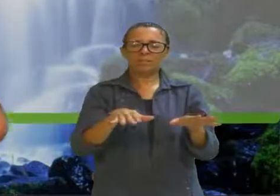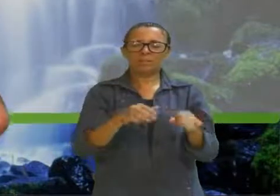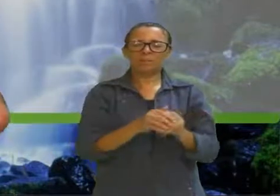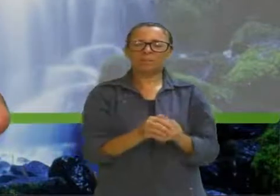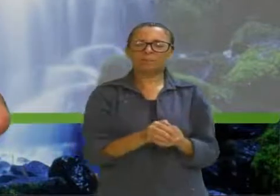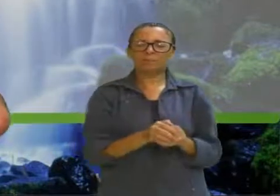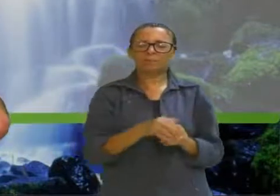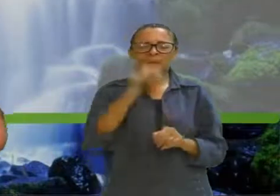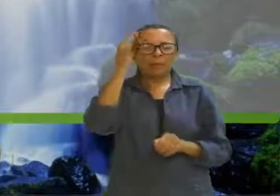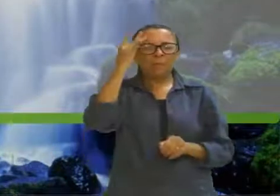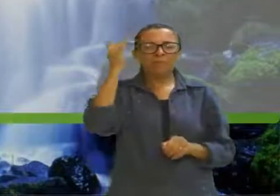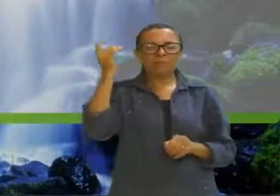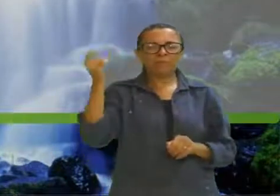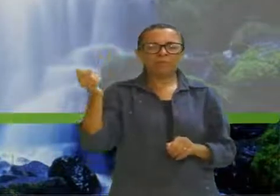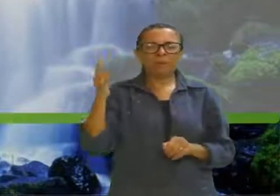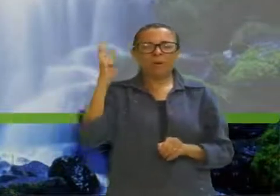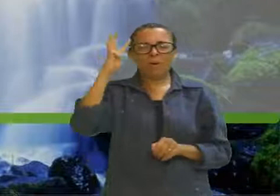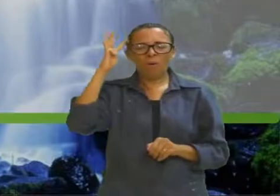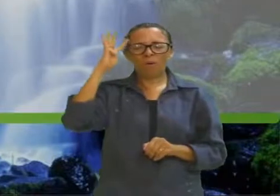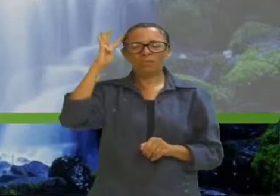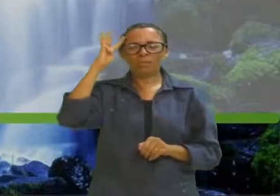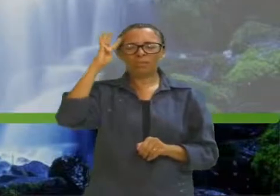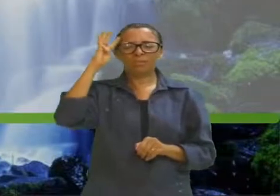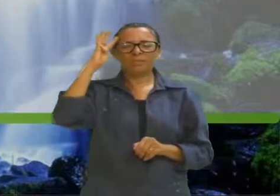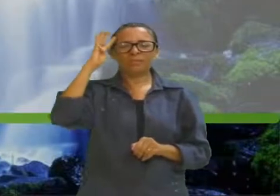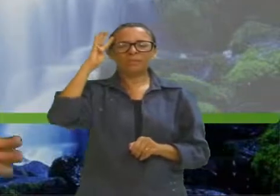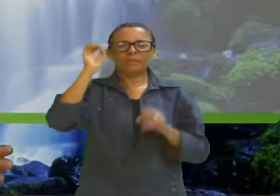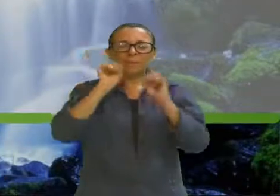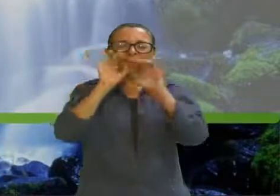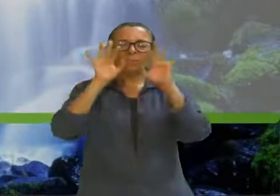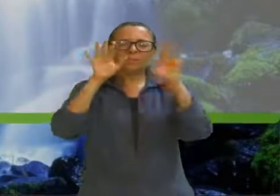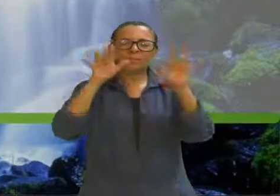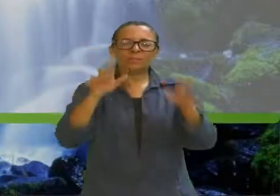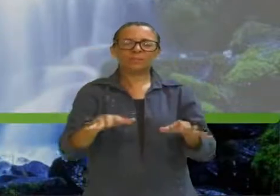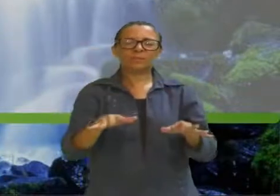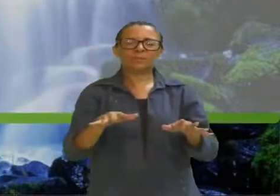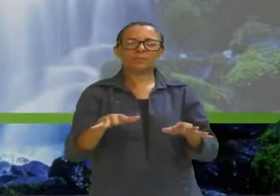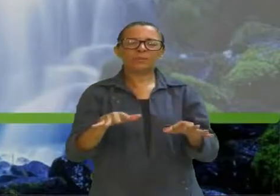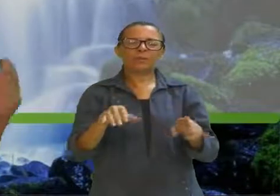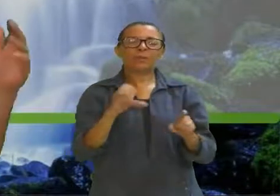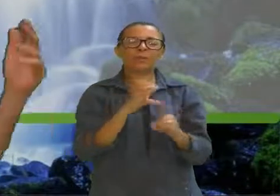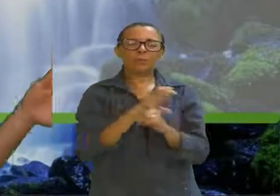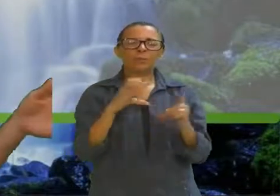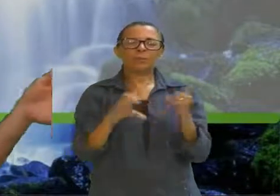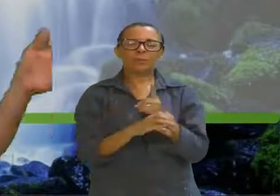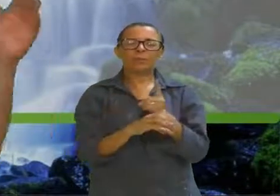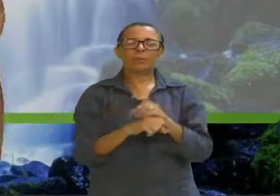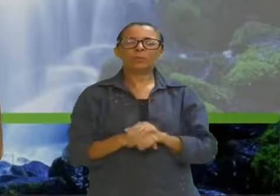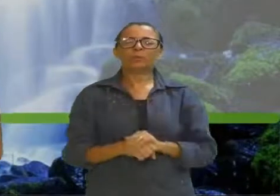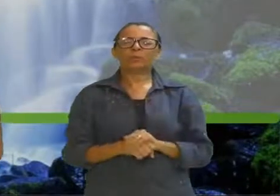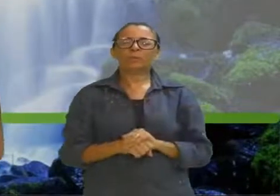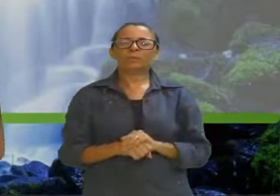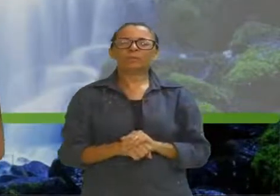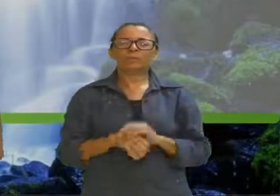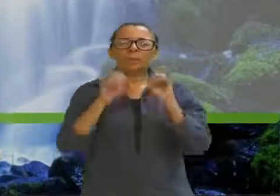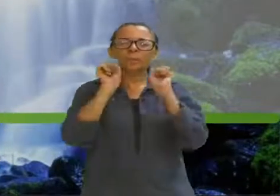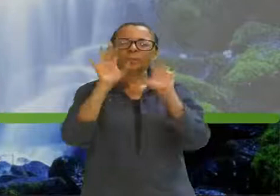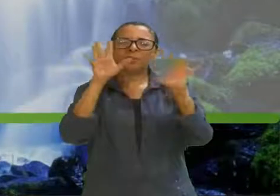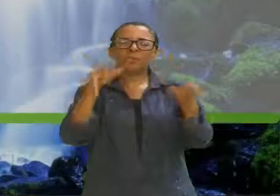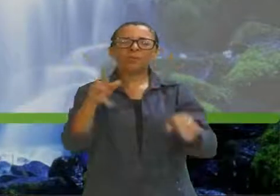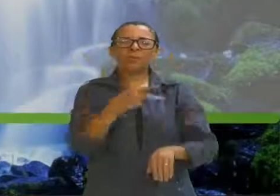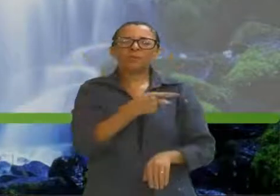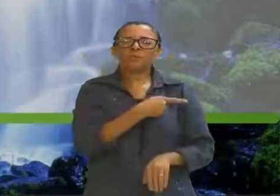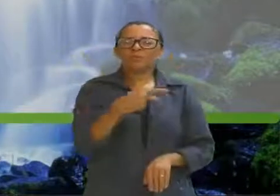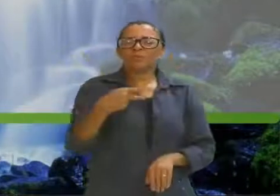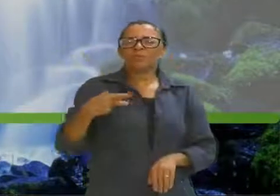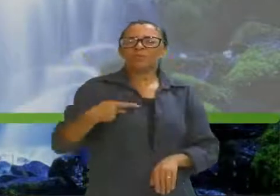culto de domingo. Abençoe o pastor, os pastores Claudinei, o